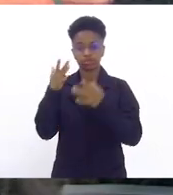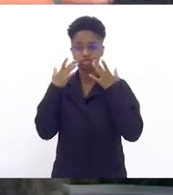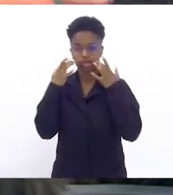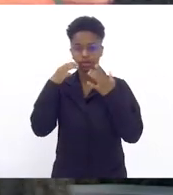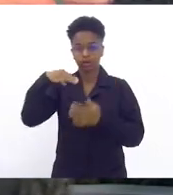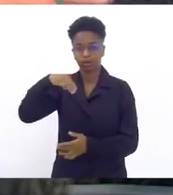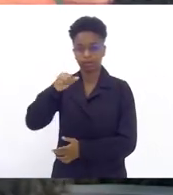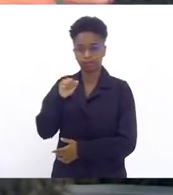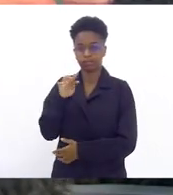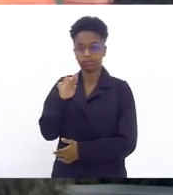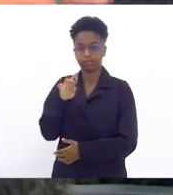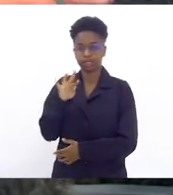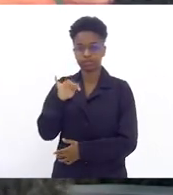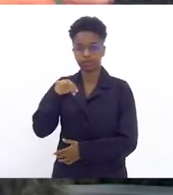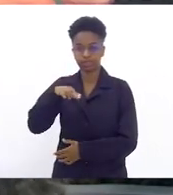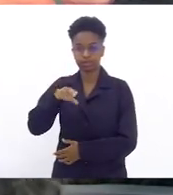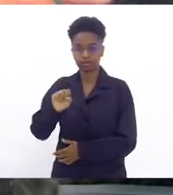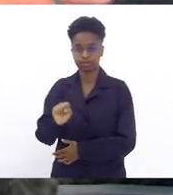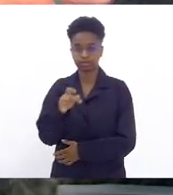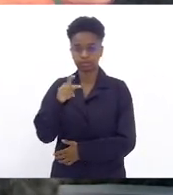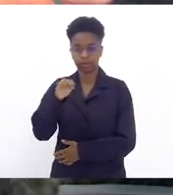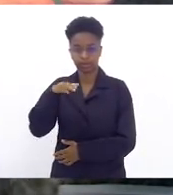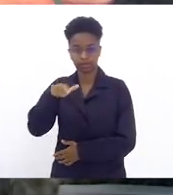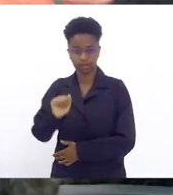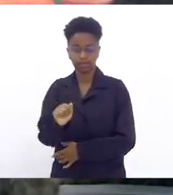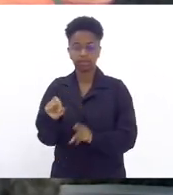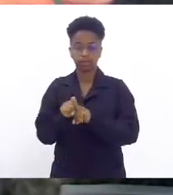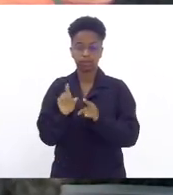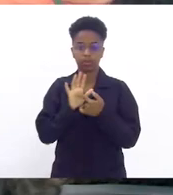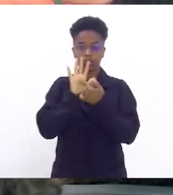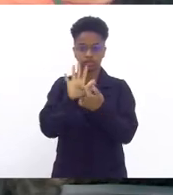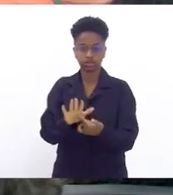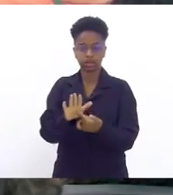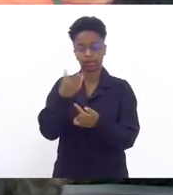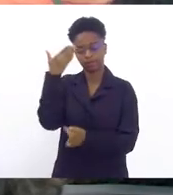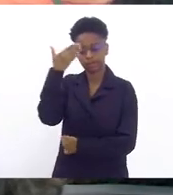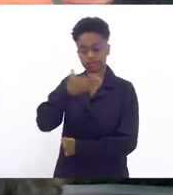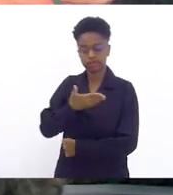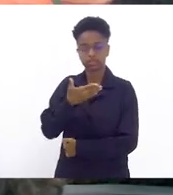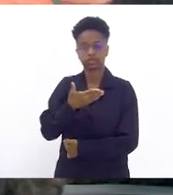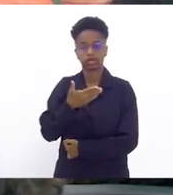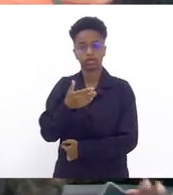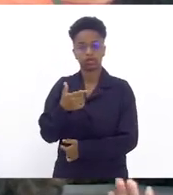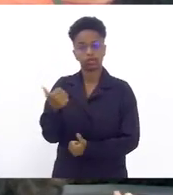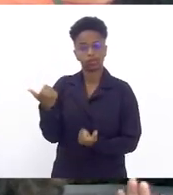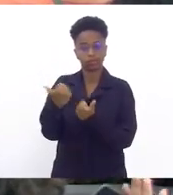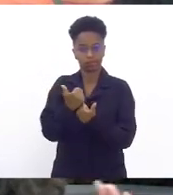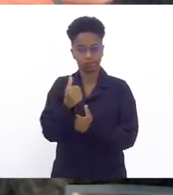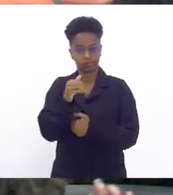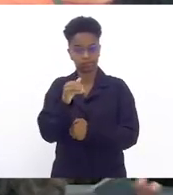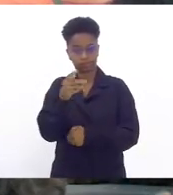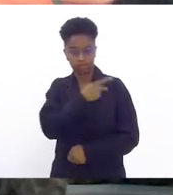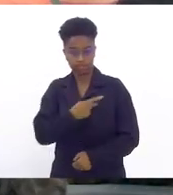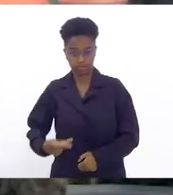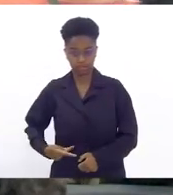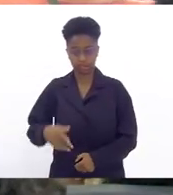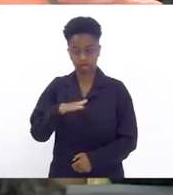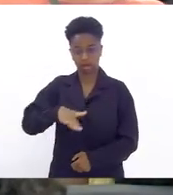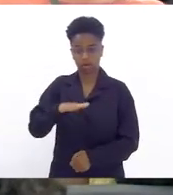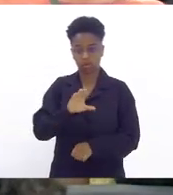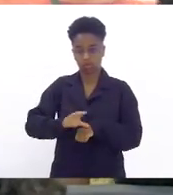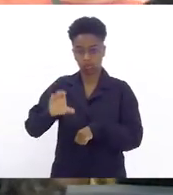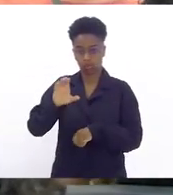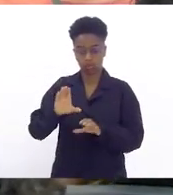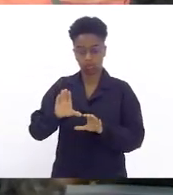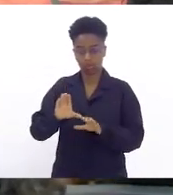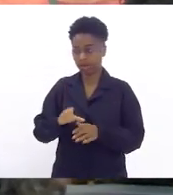registrar que a presença do vice-presidente da comissão de Cultura o deputado Thiago Gagliasso que é